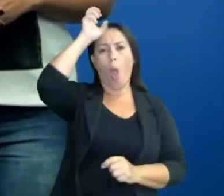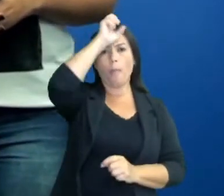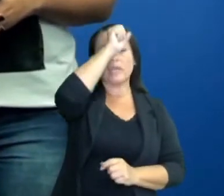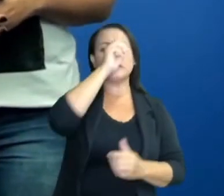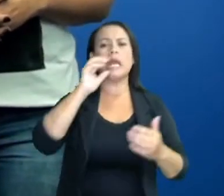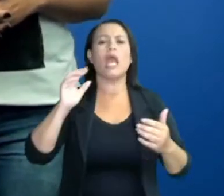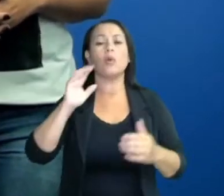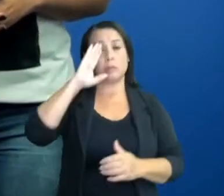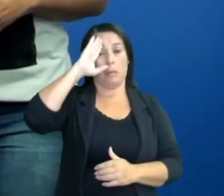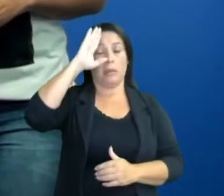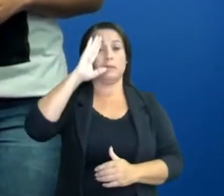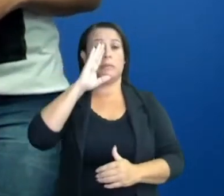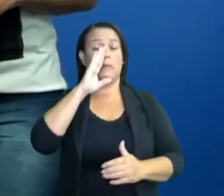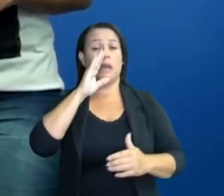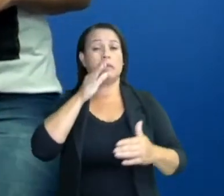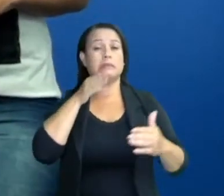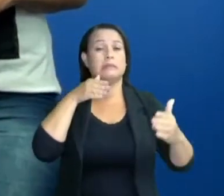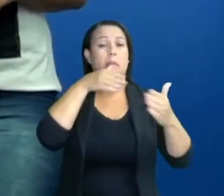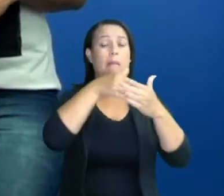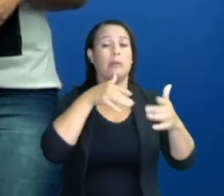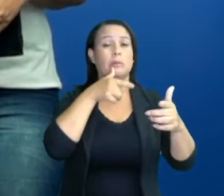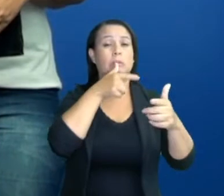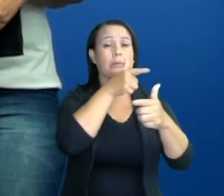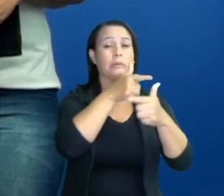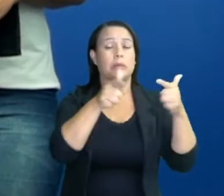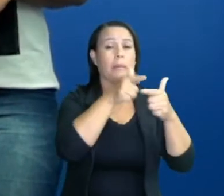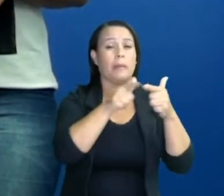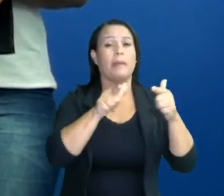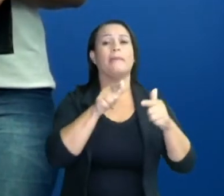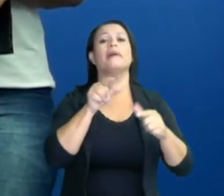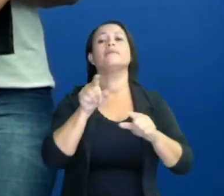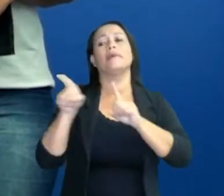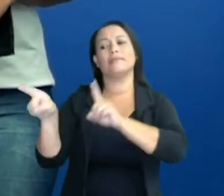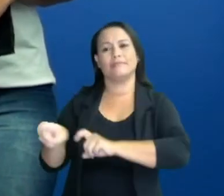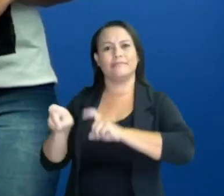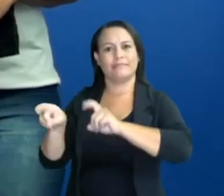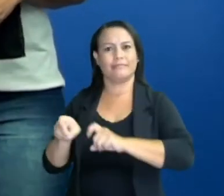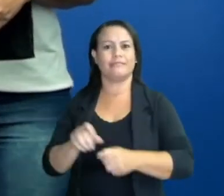impactos ambientais provocados pelas atividades agrícolas